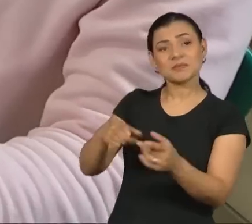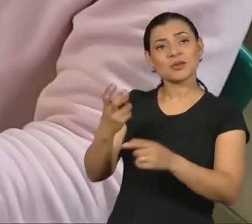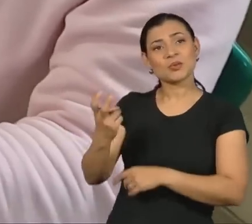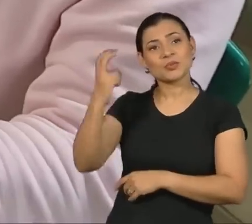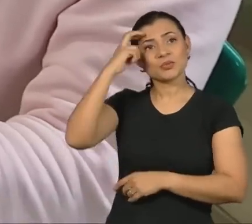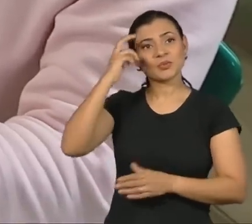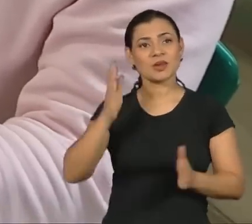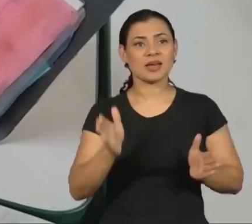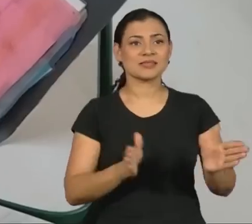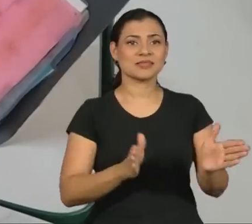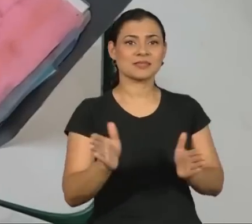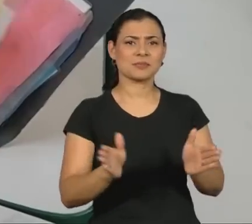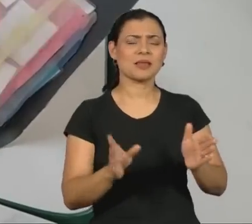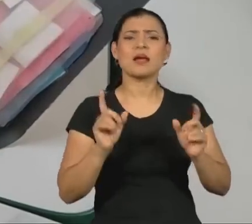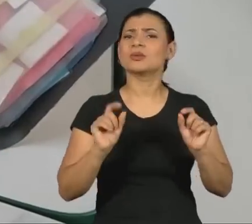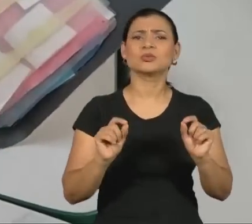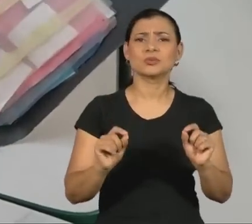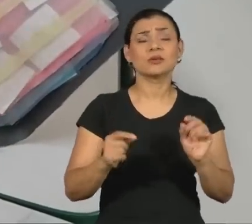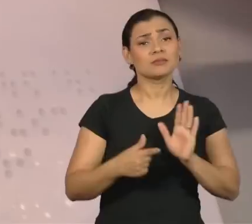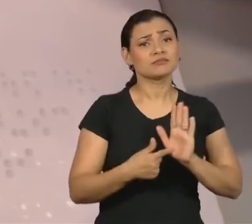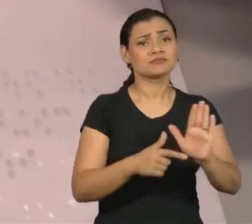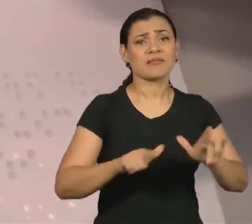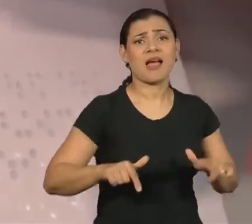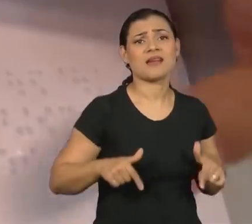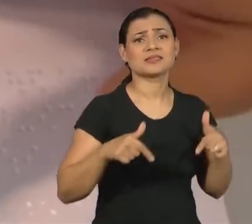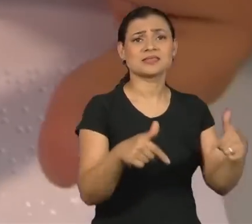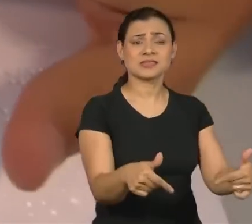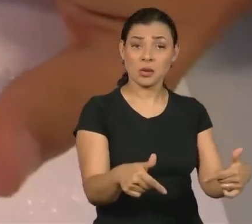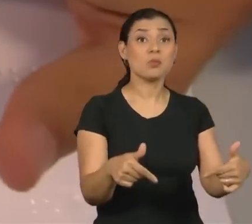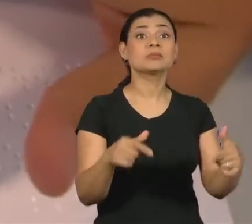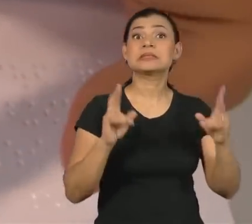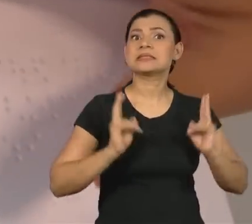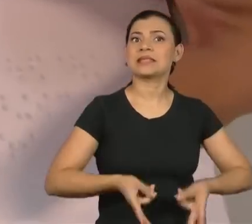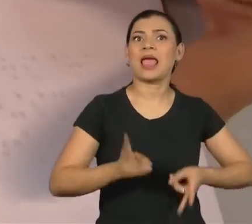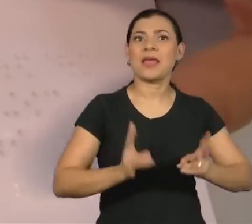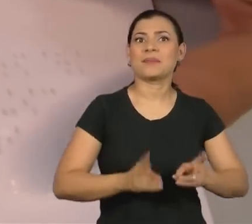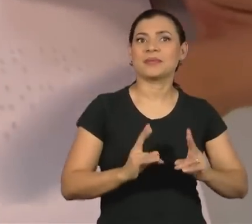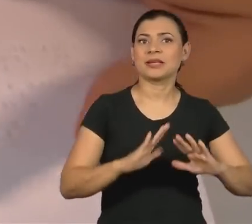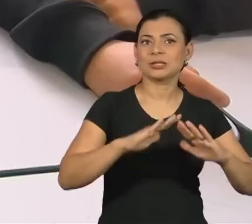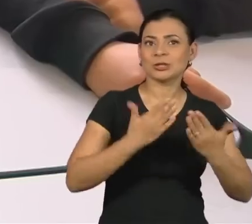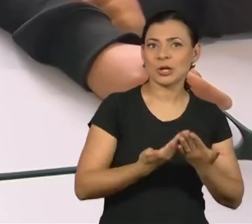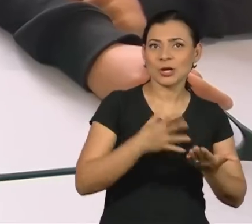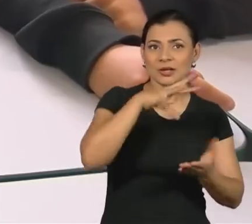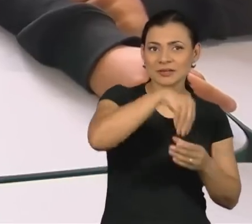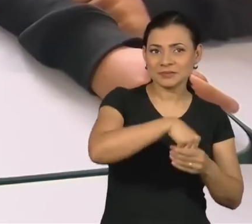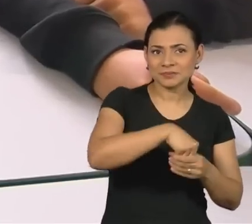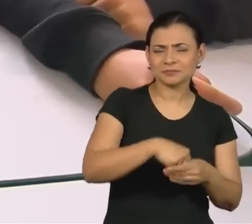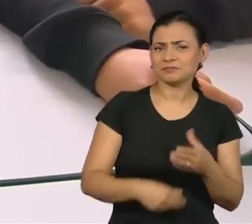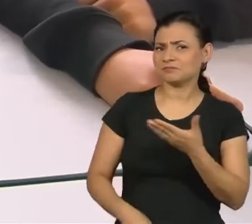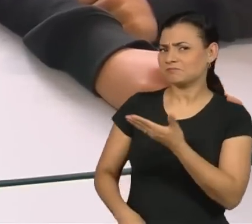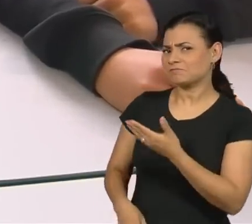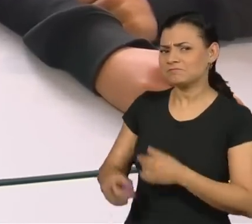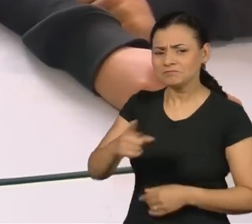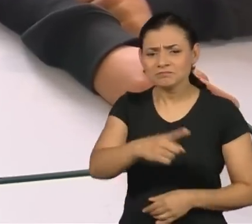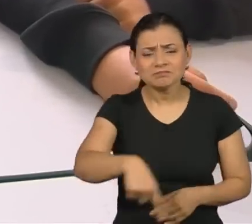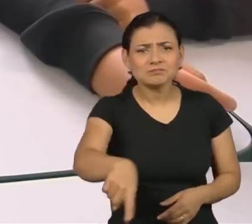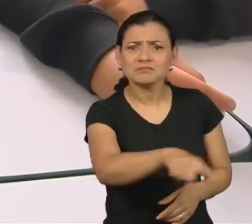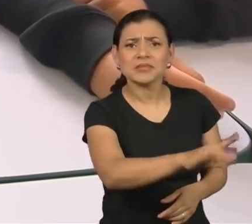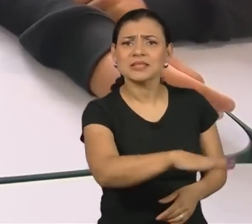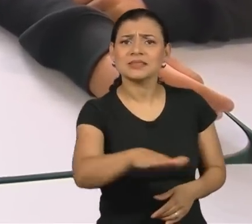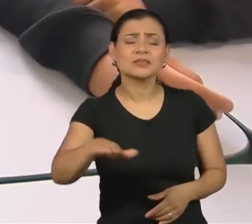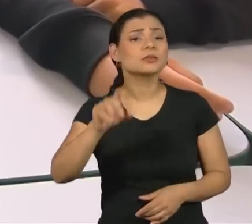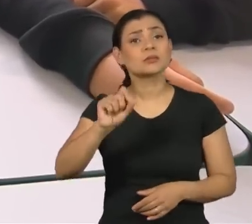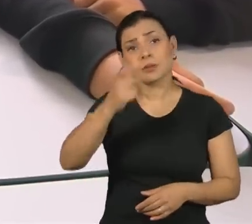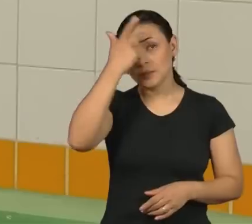e acessibilidade são colocadas em prática em todas as dinâmicas escolares. Eles entendam que uma pessoa